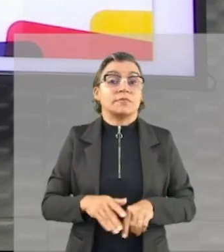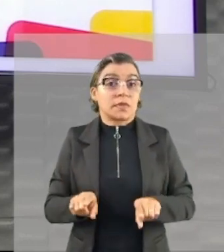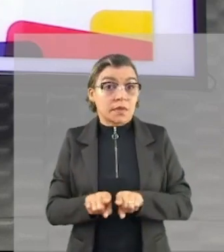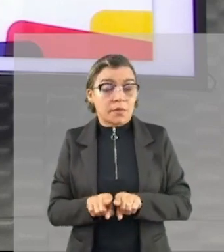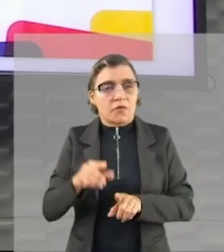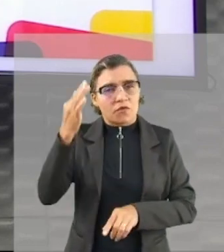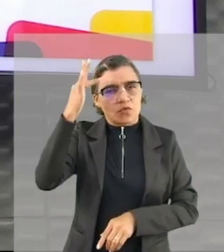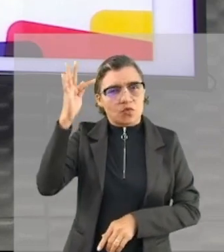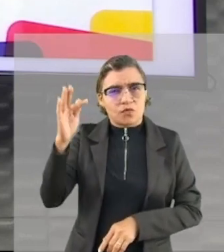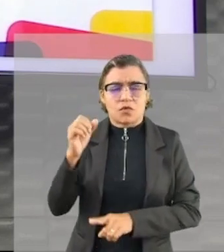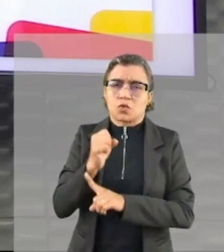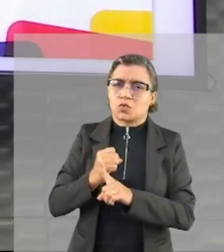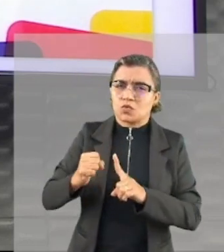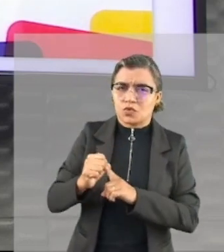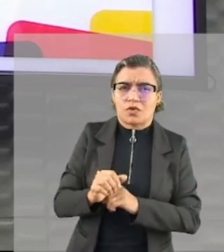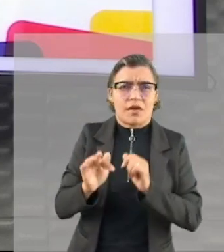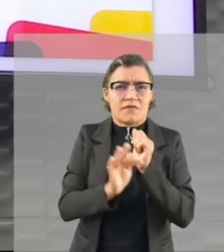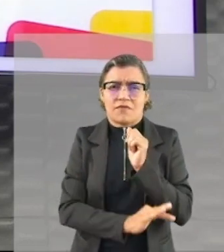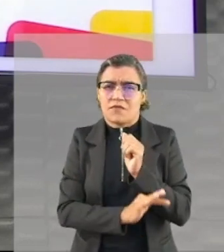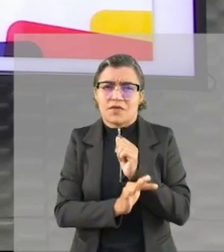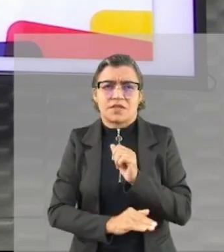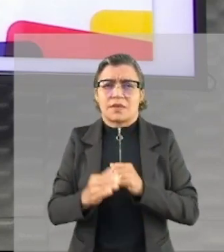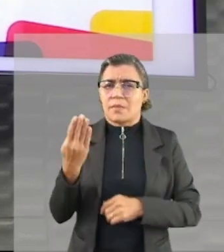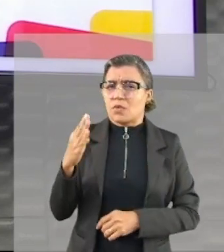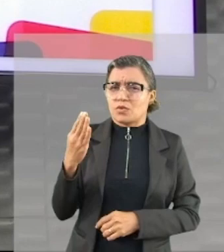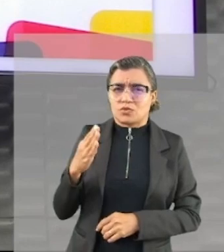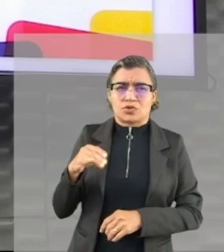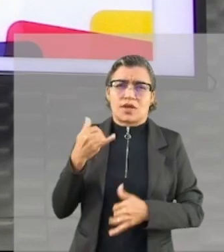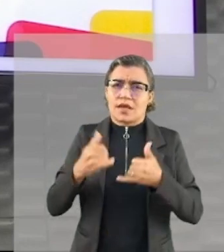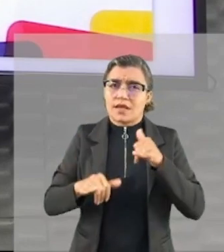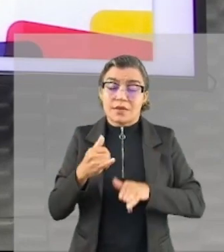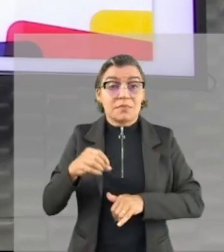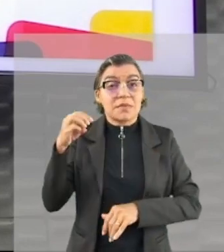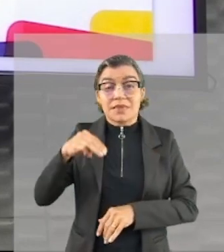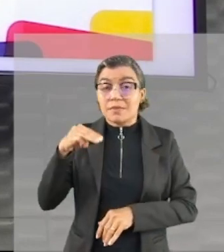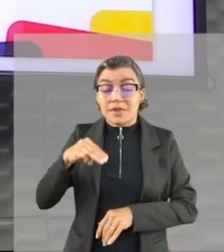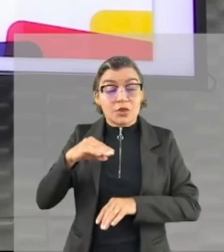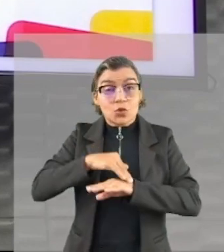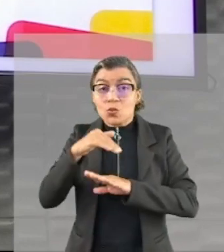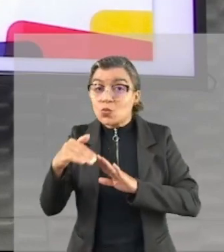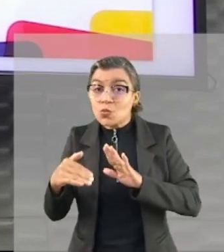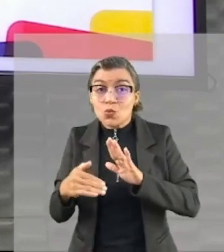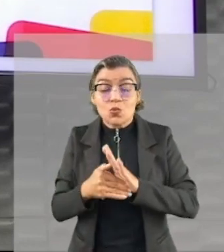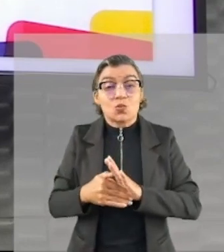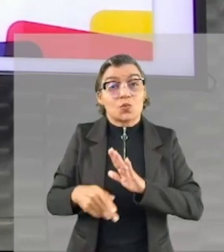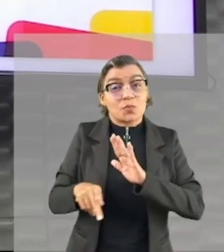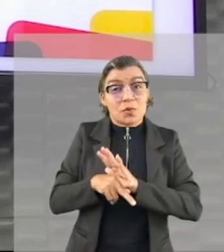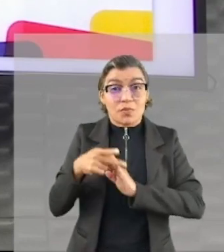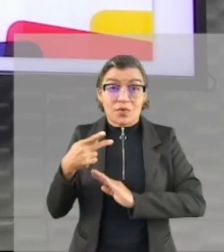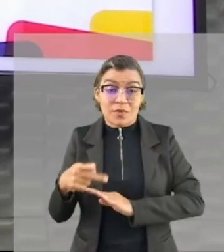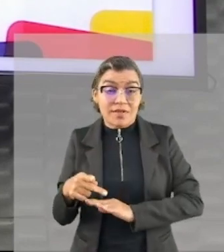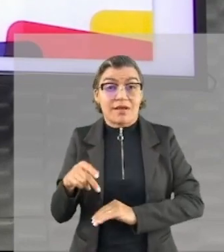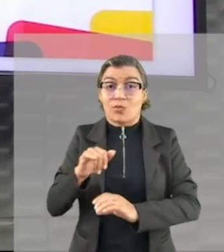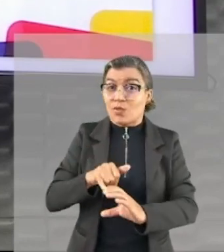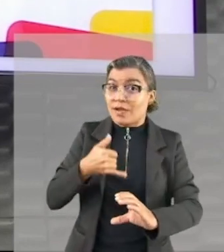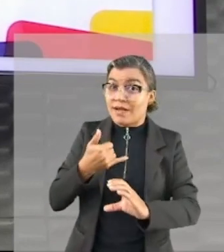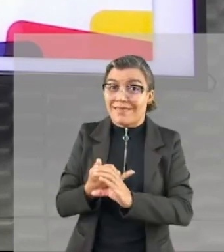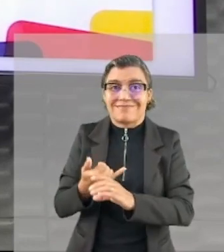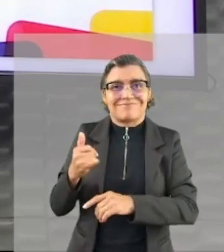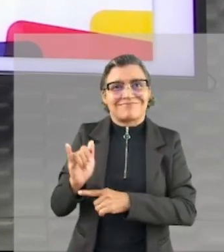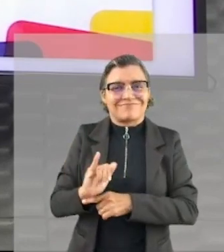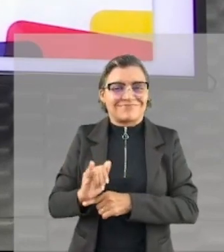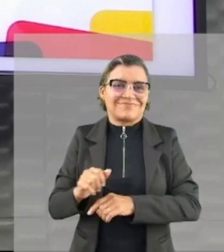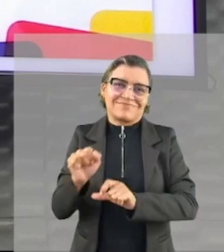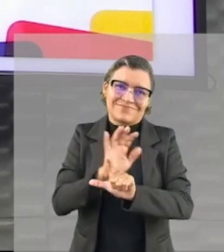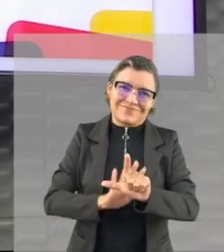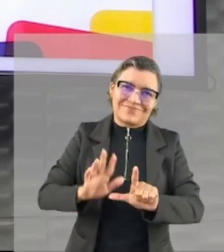filosofia, sociologia, física, biologia, química, matemática, tá tudo lá para você maratonar, tá